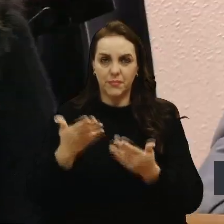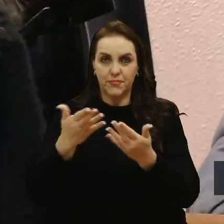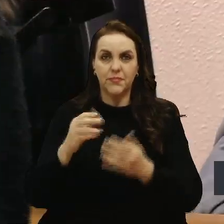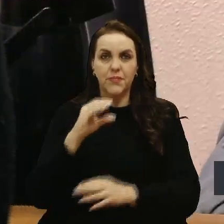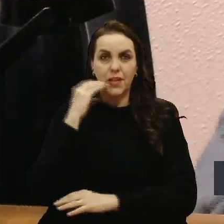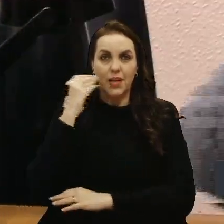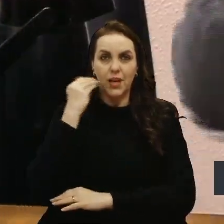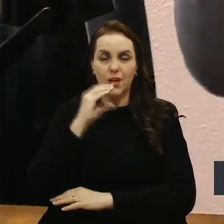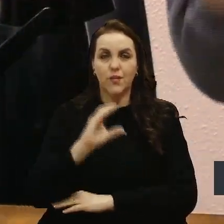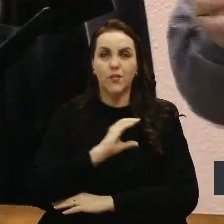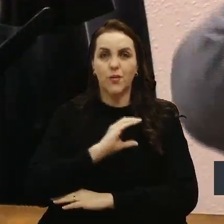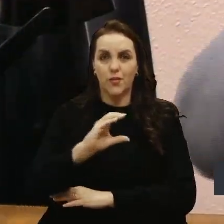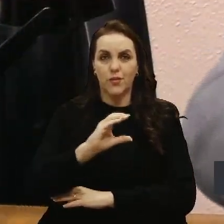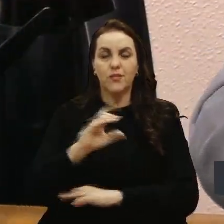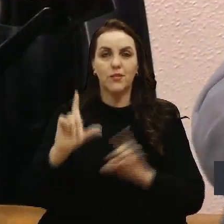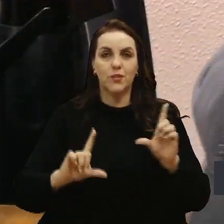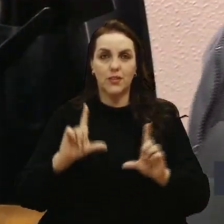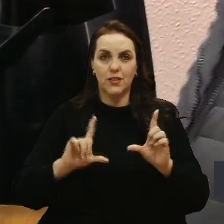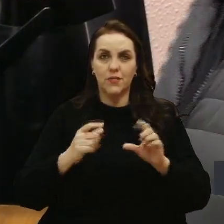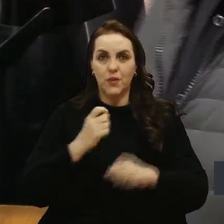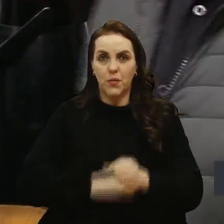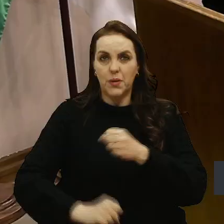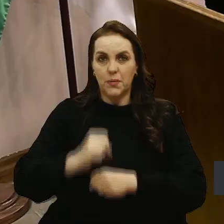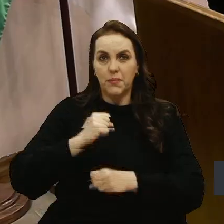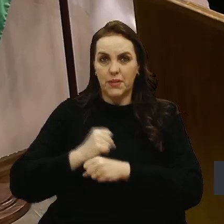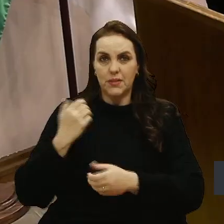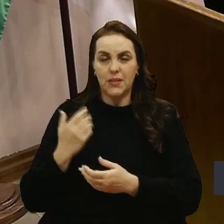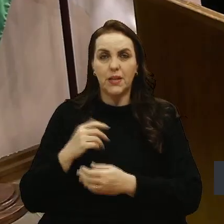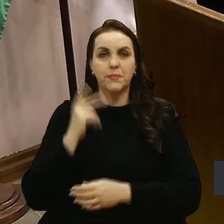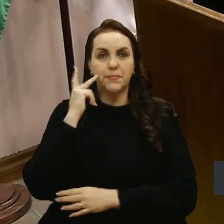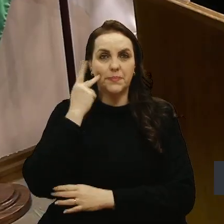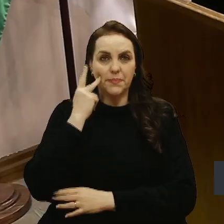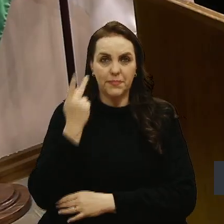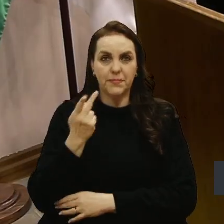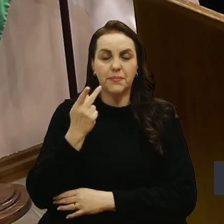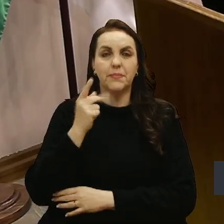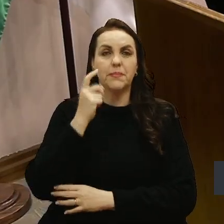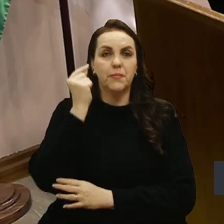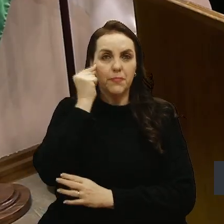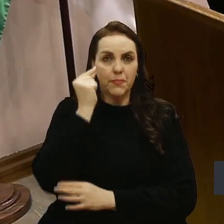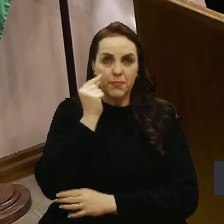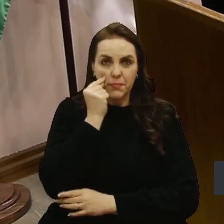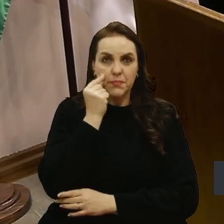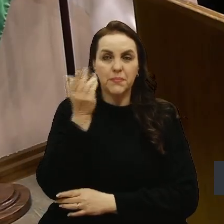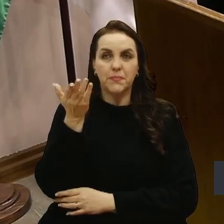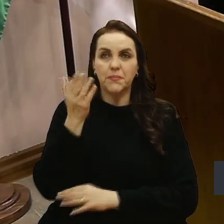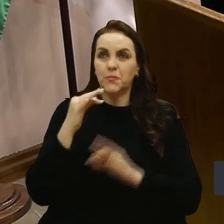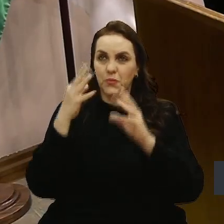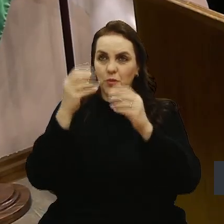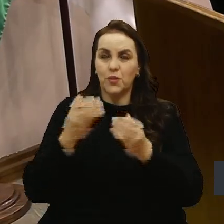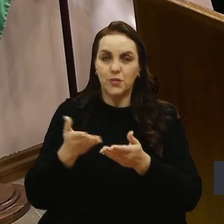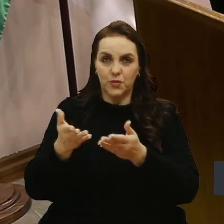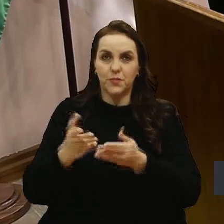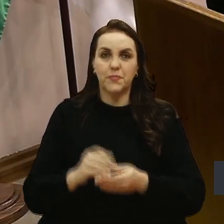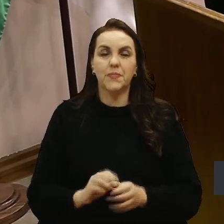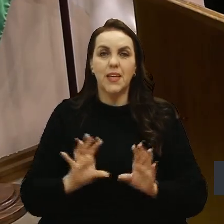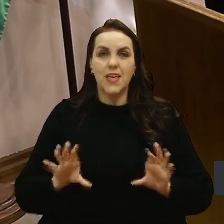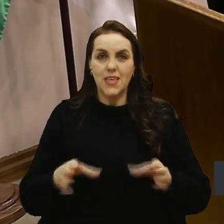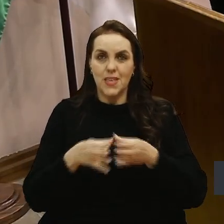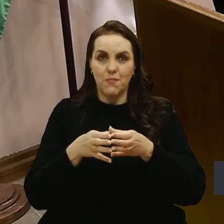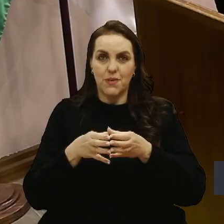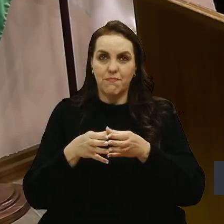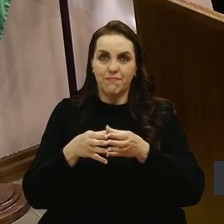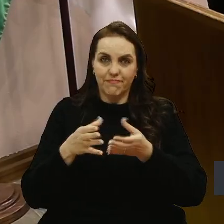coordenadora da TV o ano passado, Passarela, o Mauro, que está aí. Reforçamos a equipe, mas para